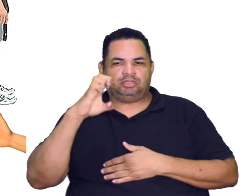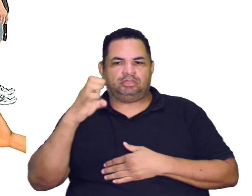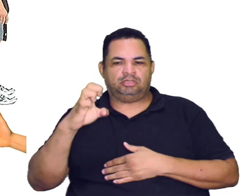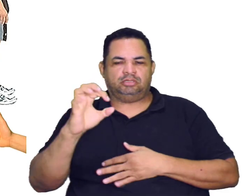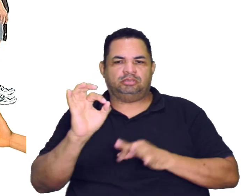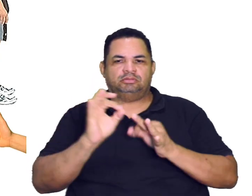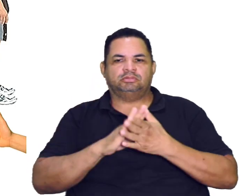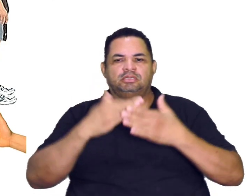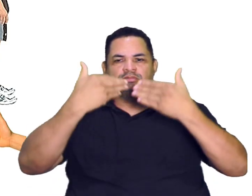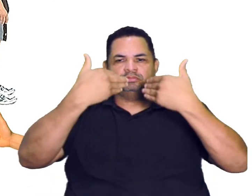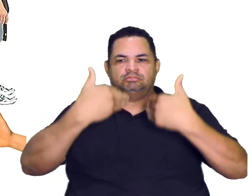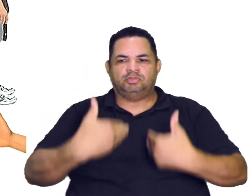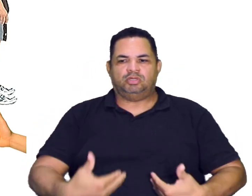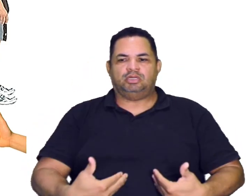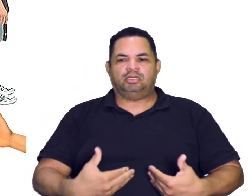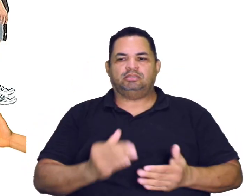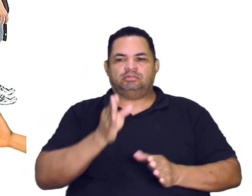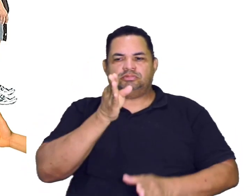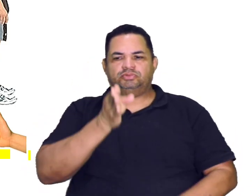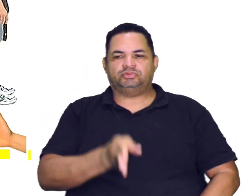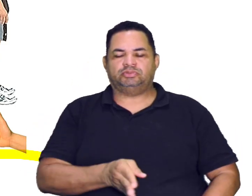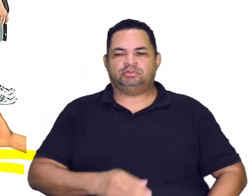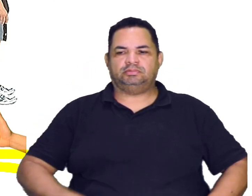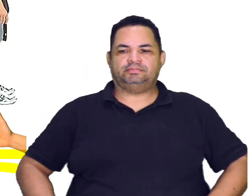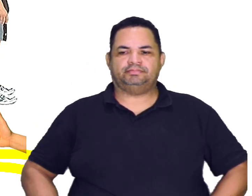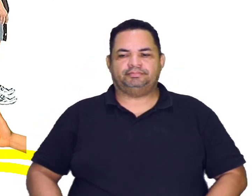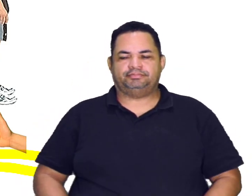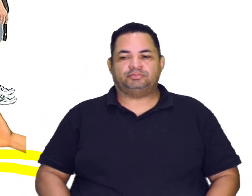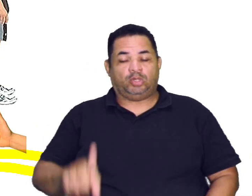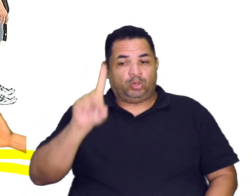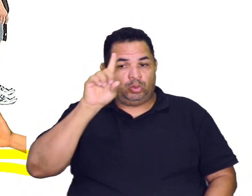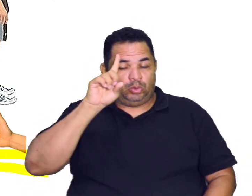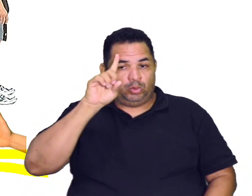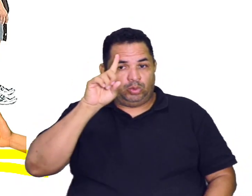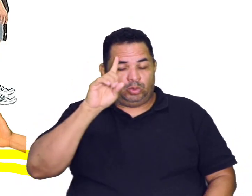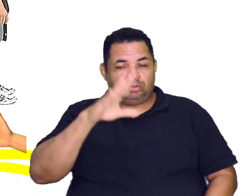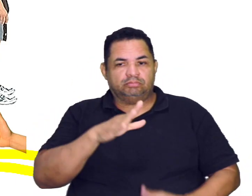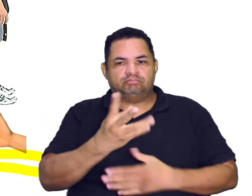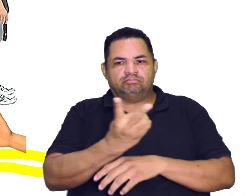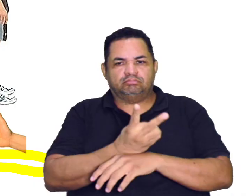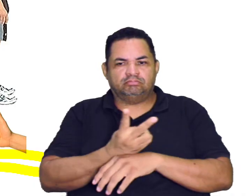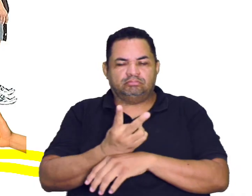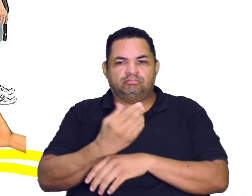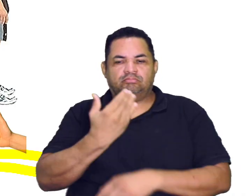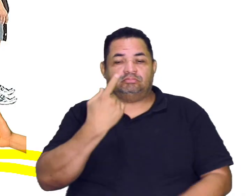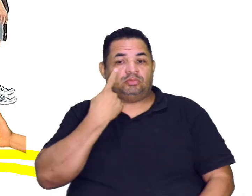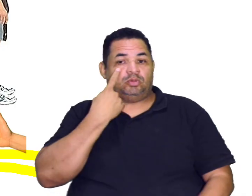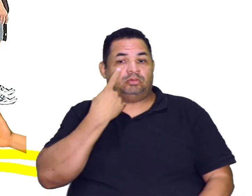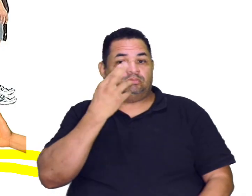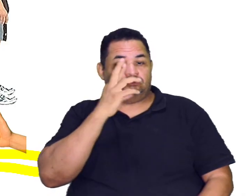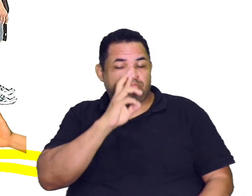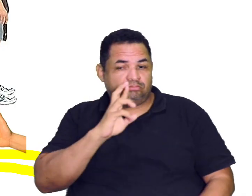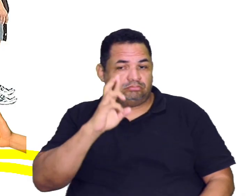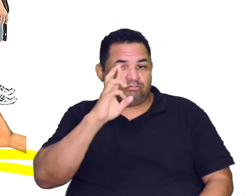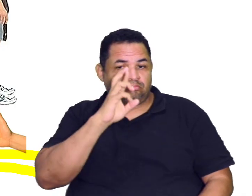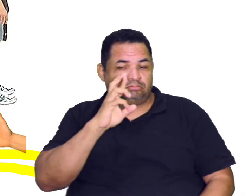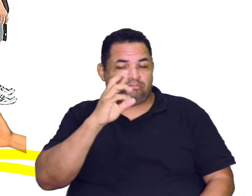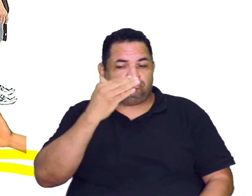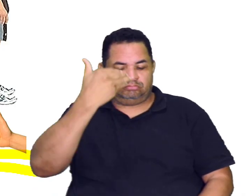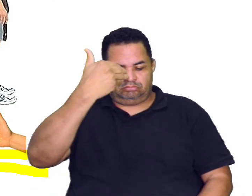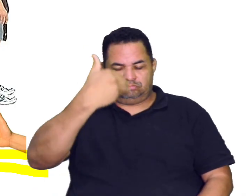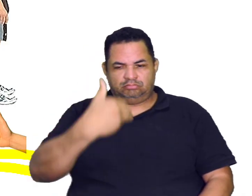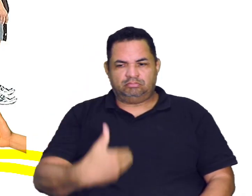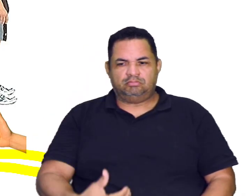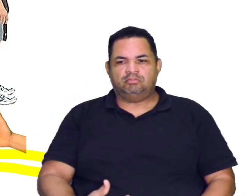essa postura mais ereta, gente, tá? Então, sempre no dia a dia de vocês, busquem observar a postura. Busque